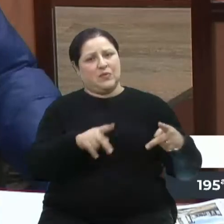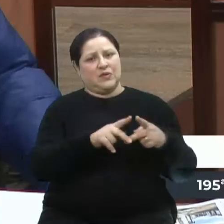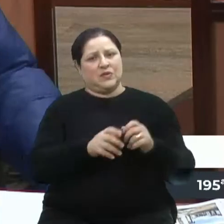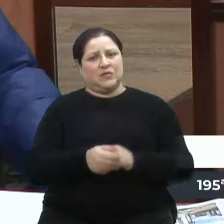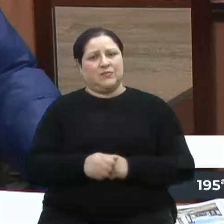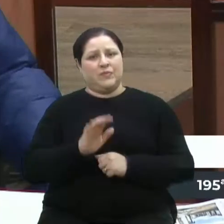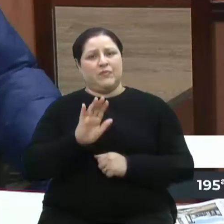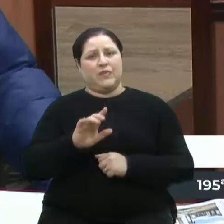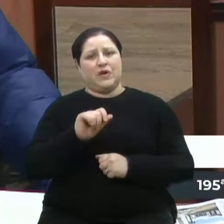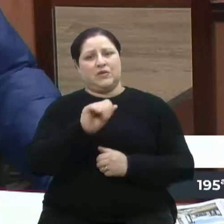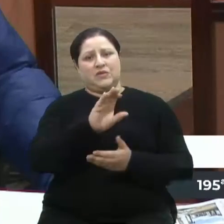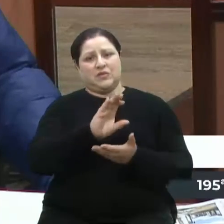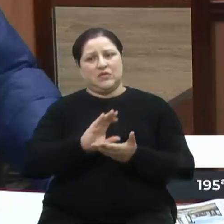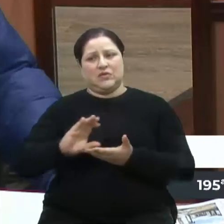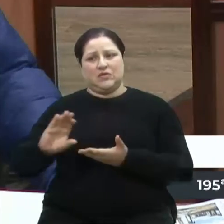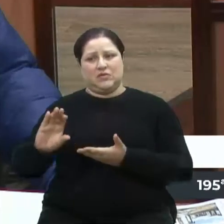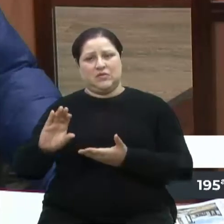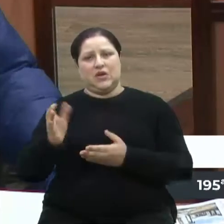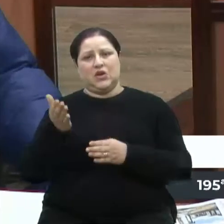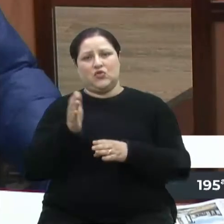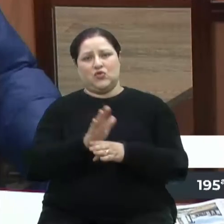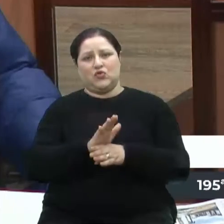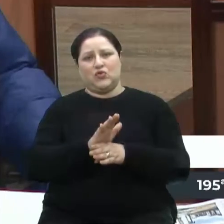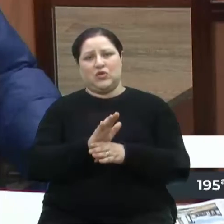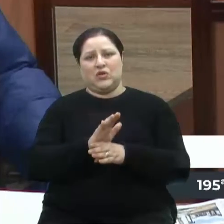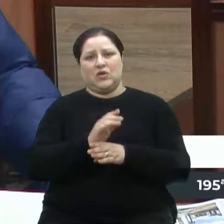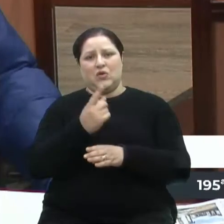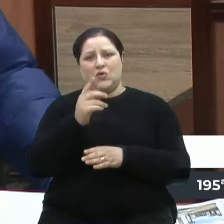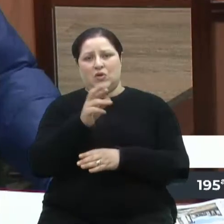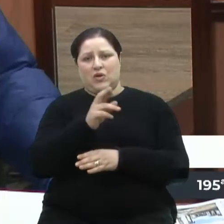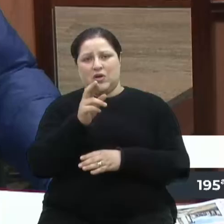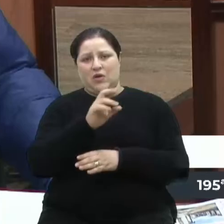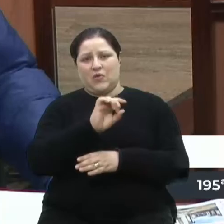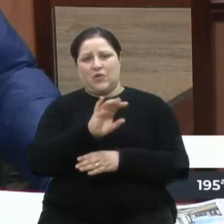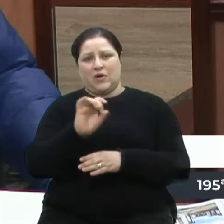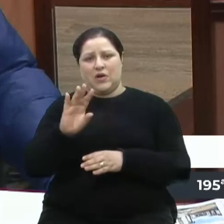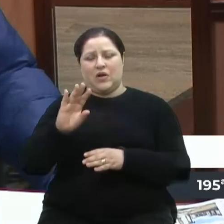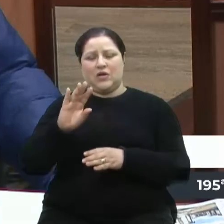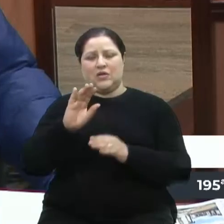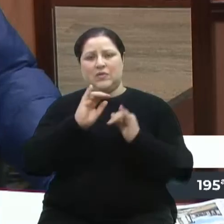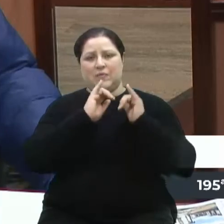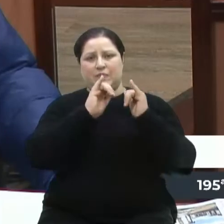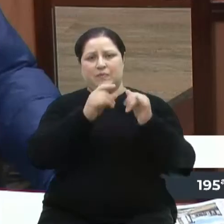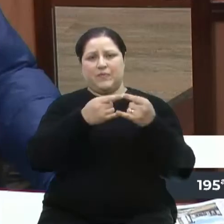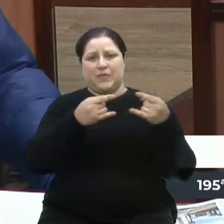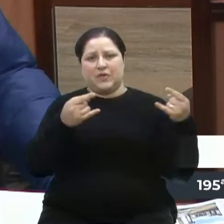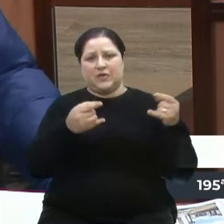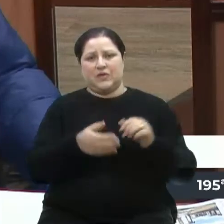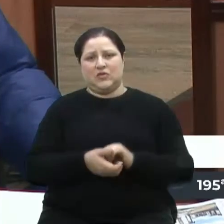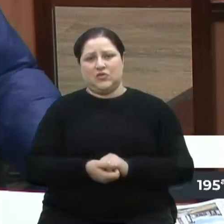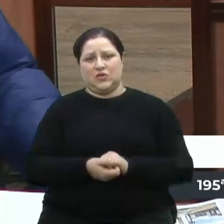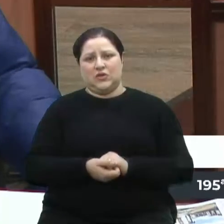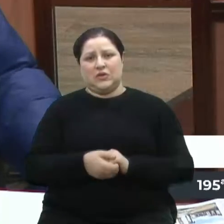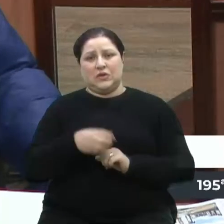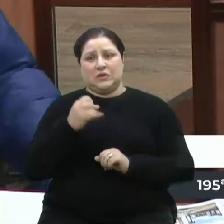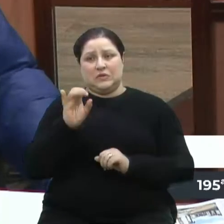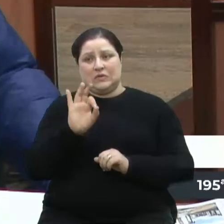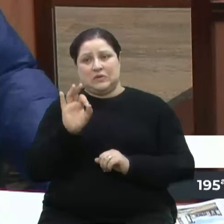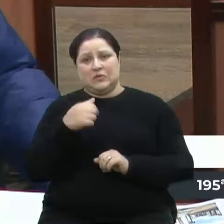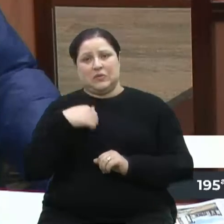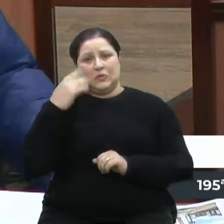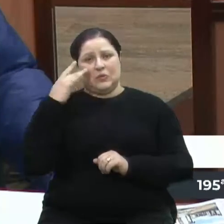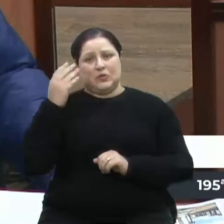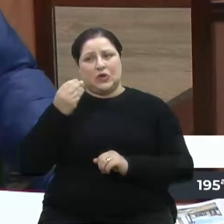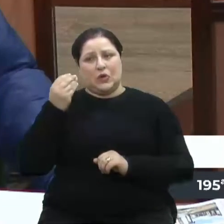e ajudar a pagar com R$1 em cada passagem, eu realmente não saberia dizer o que é.